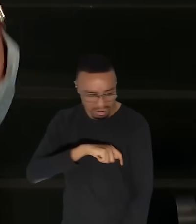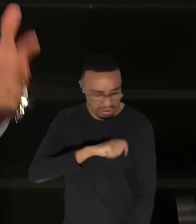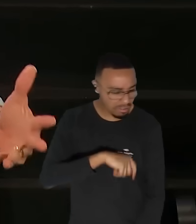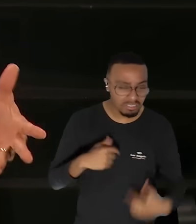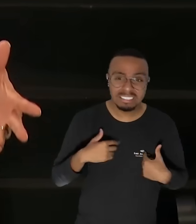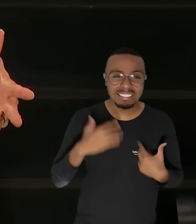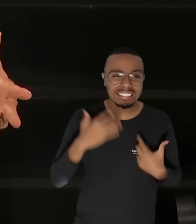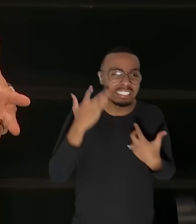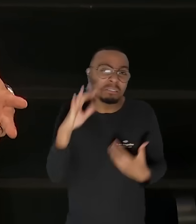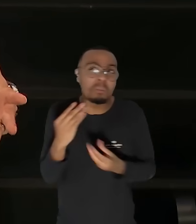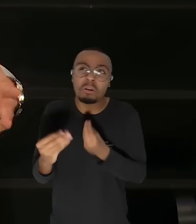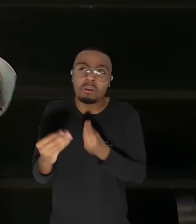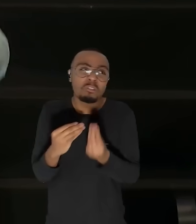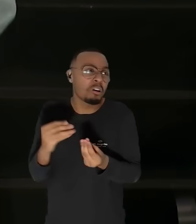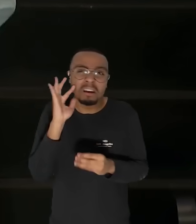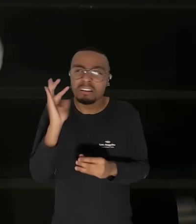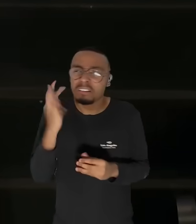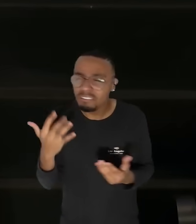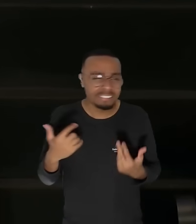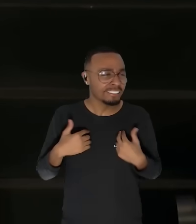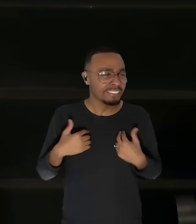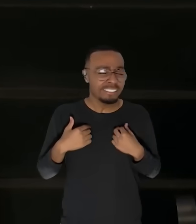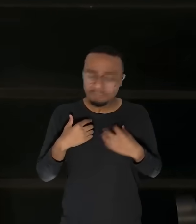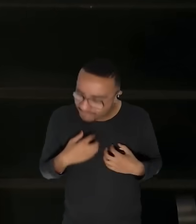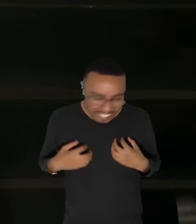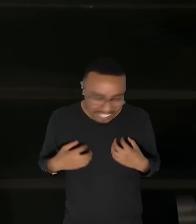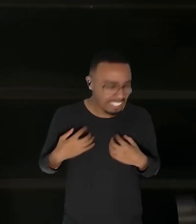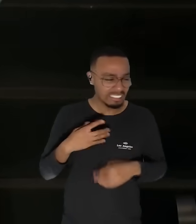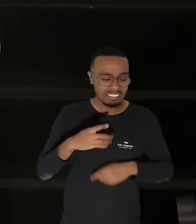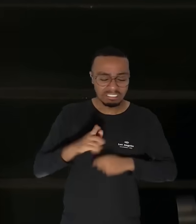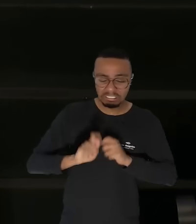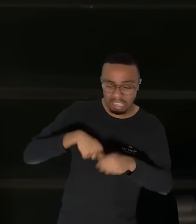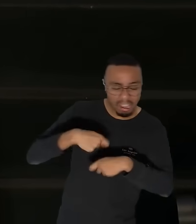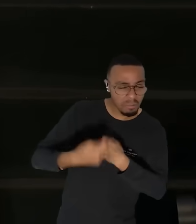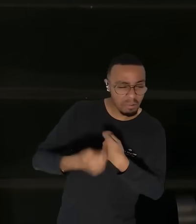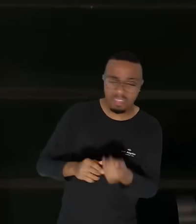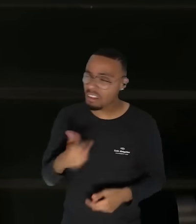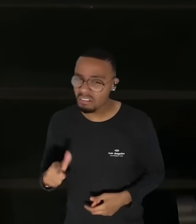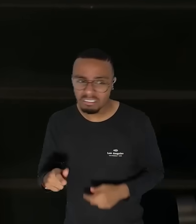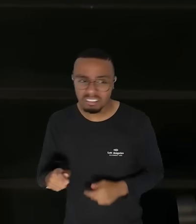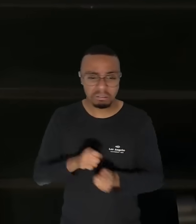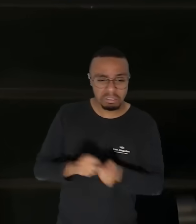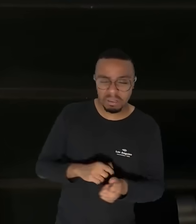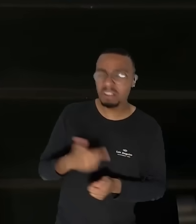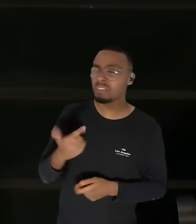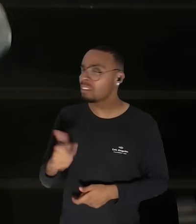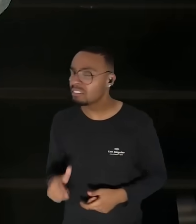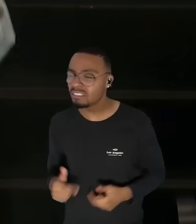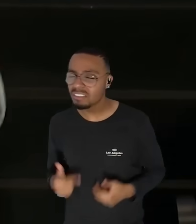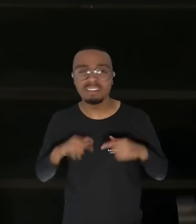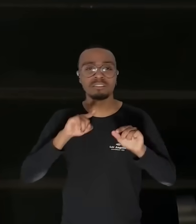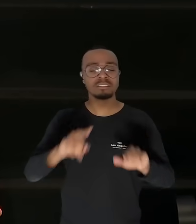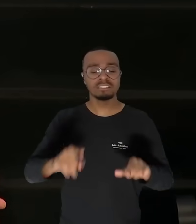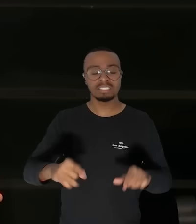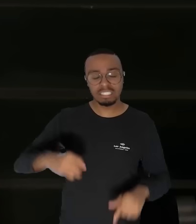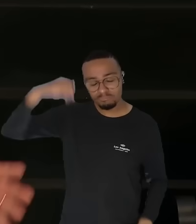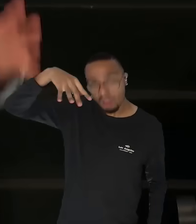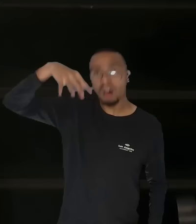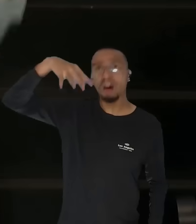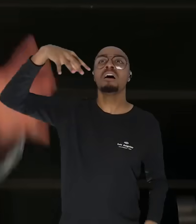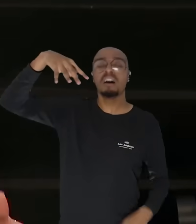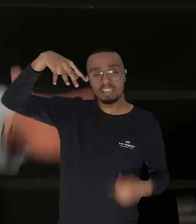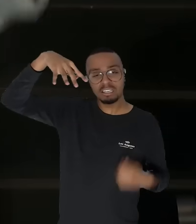há palavras que resolvam essa situação, não há administração, mas você tem que acender uma clareira na escuridão. E qual é a clareira na